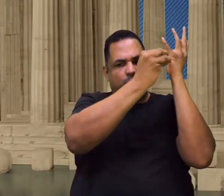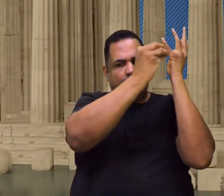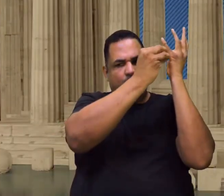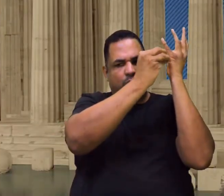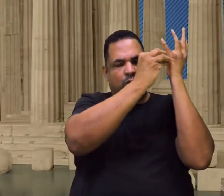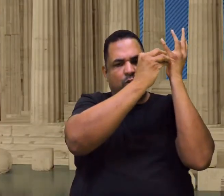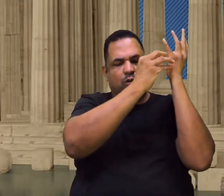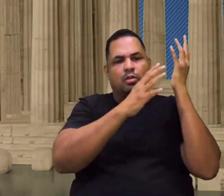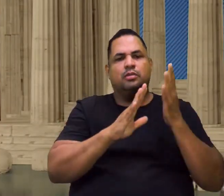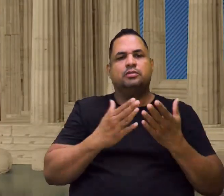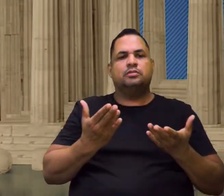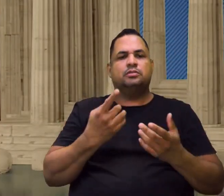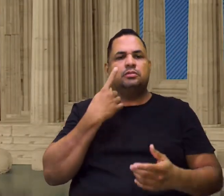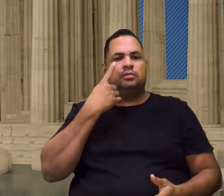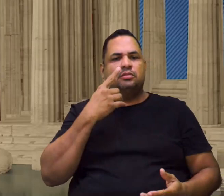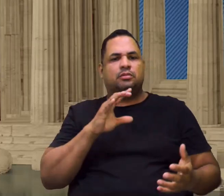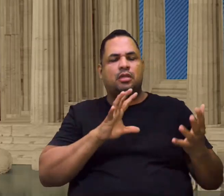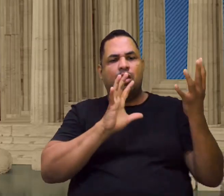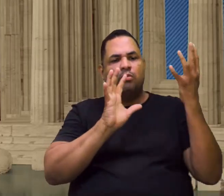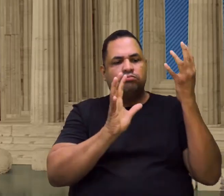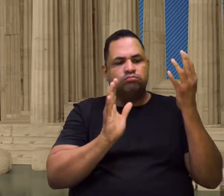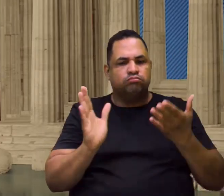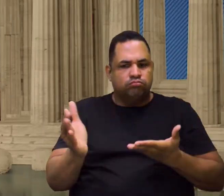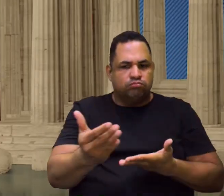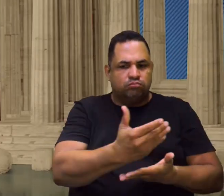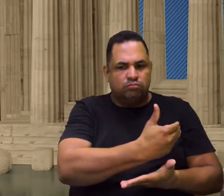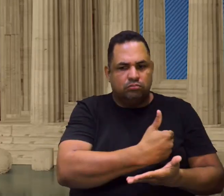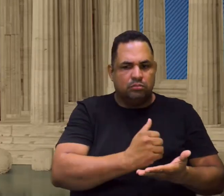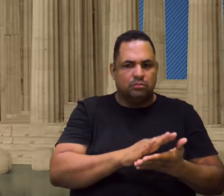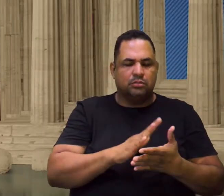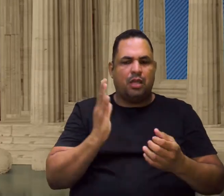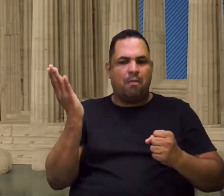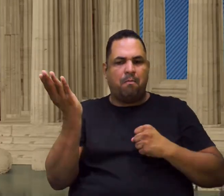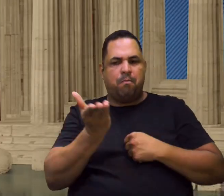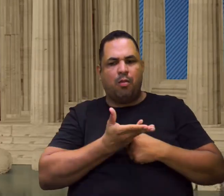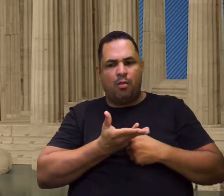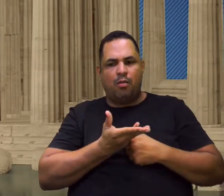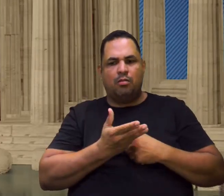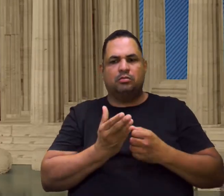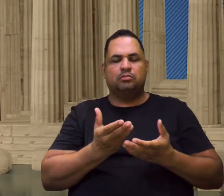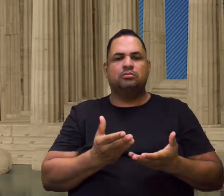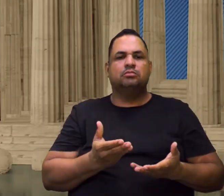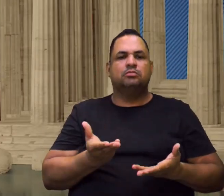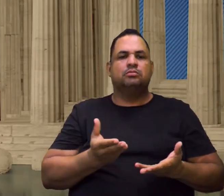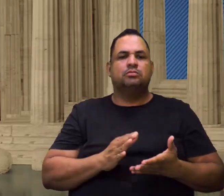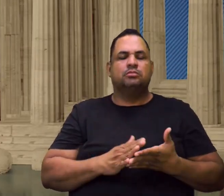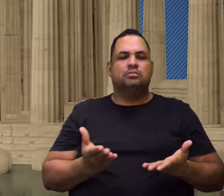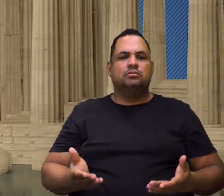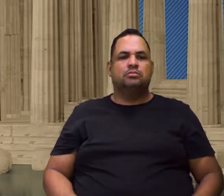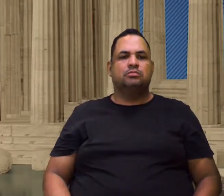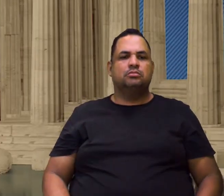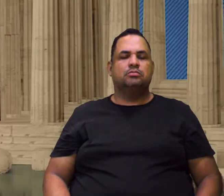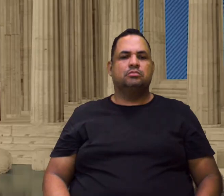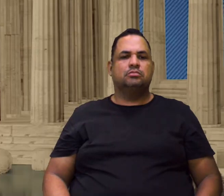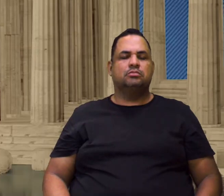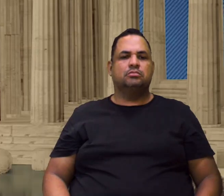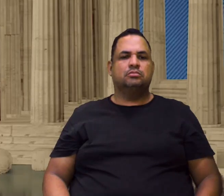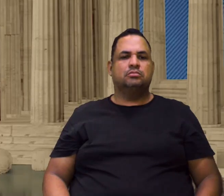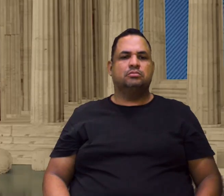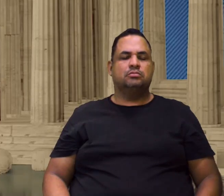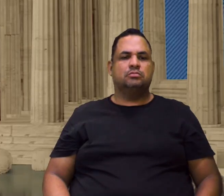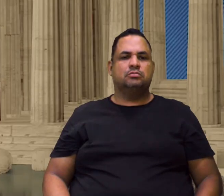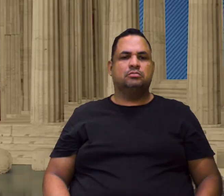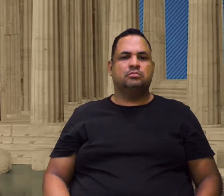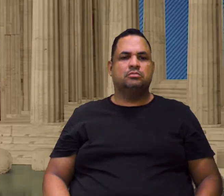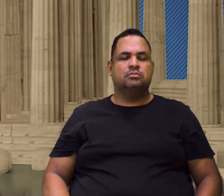localidade. Aí eu vou lá e colho aquelas castanhas, já mando derrubar ela, tirar madeira. Imagine só. Olha